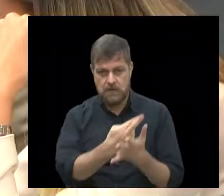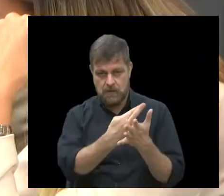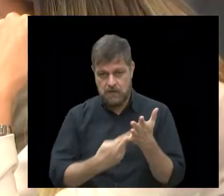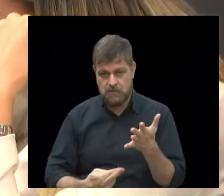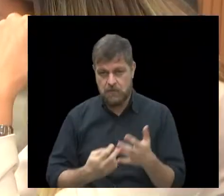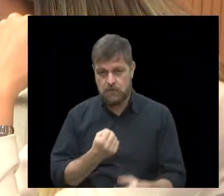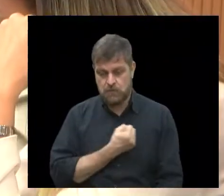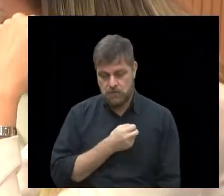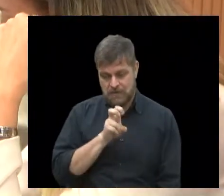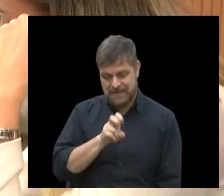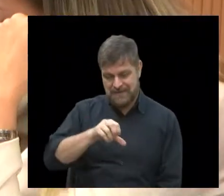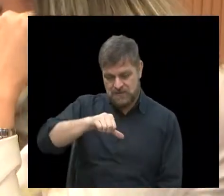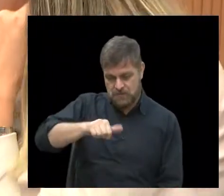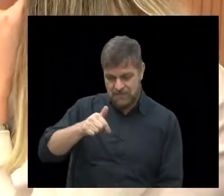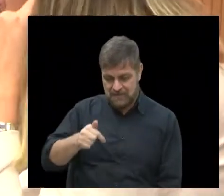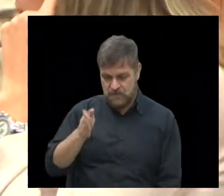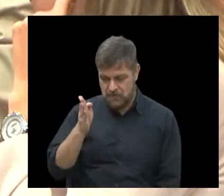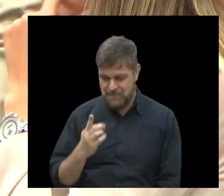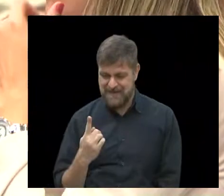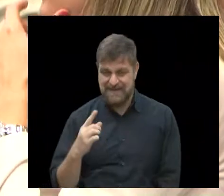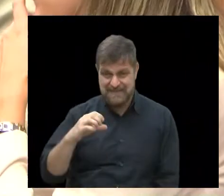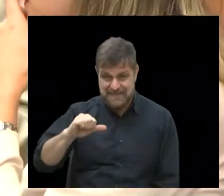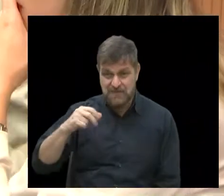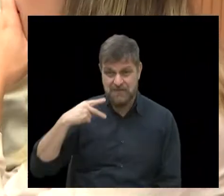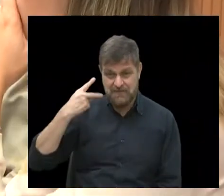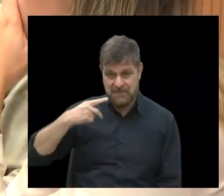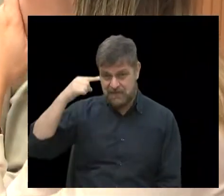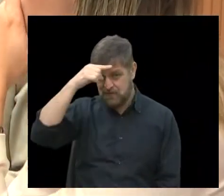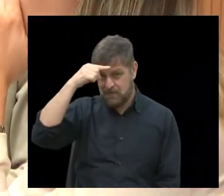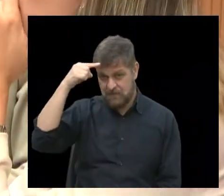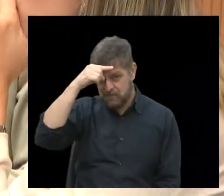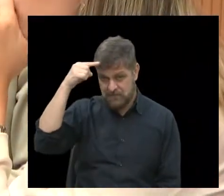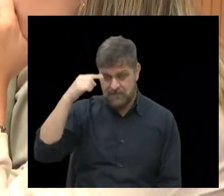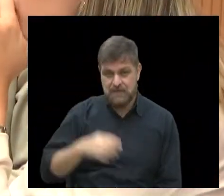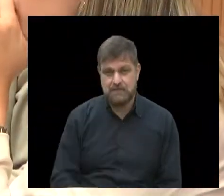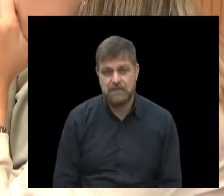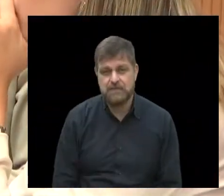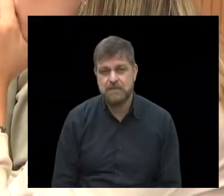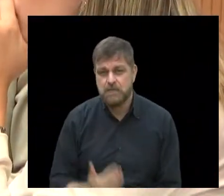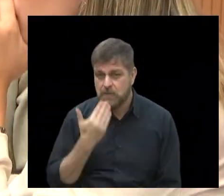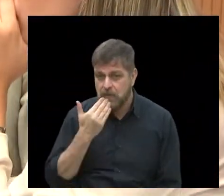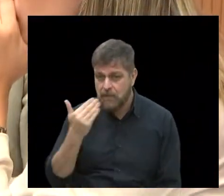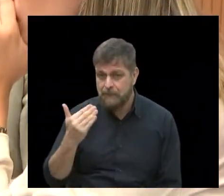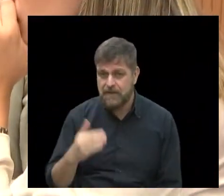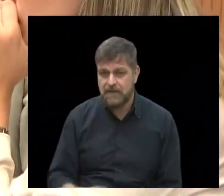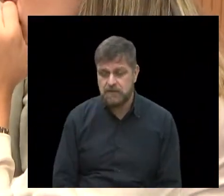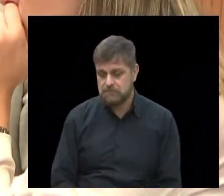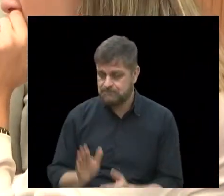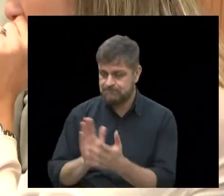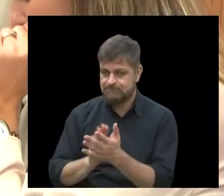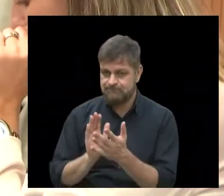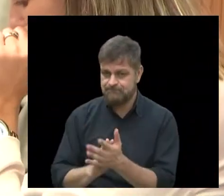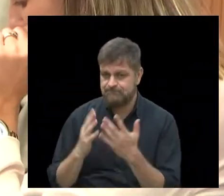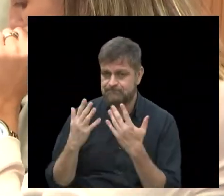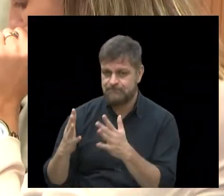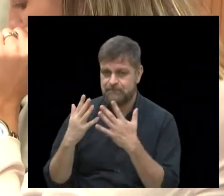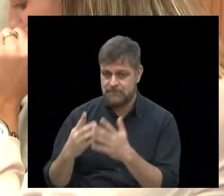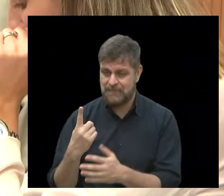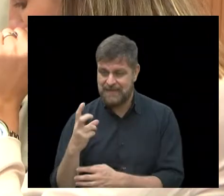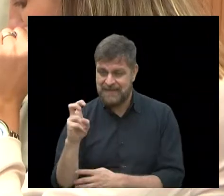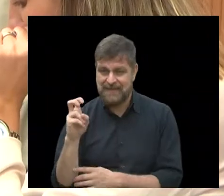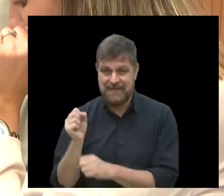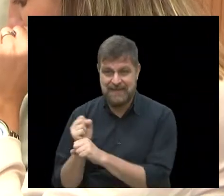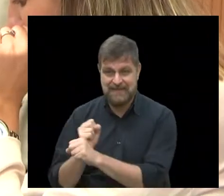Requerimento número 592, 2019, do vereador Felipe Marquesi, que requer voto de congratulação pelos 15 anos